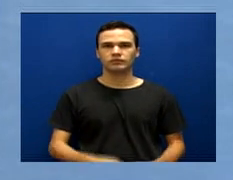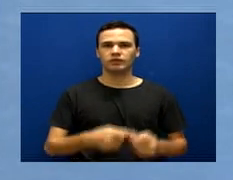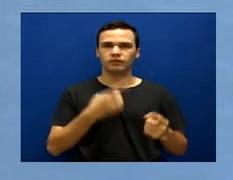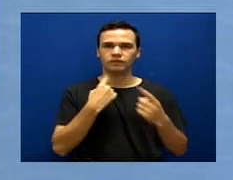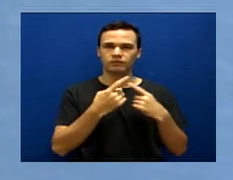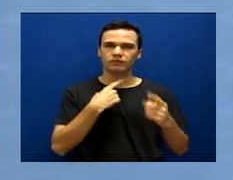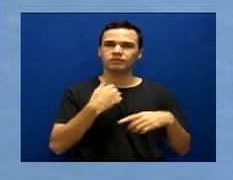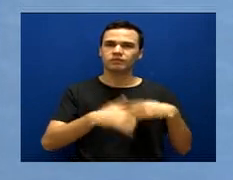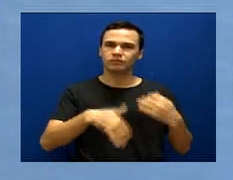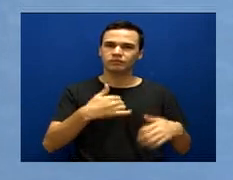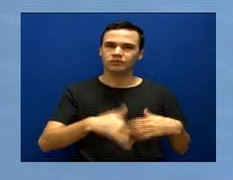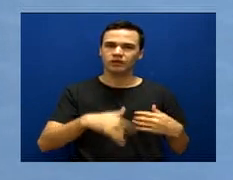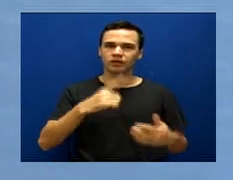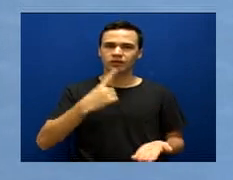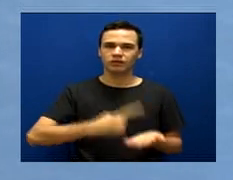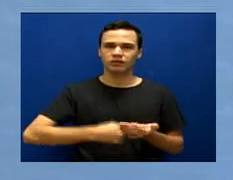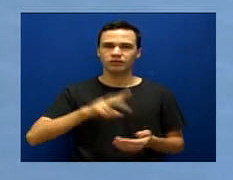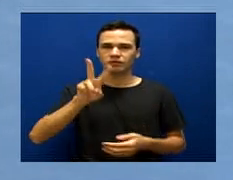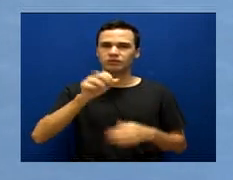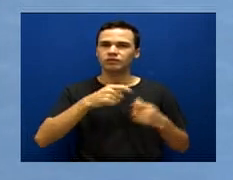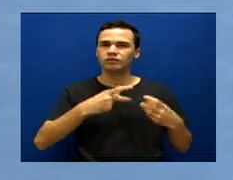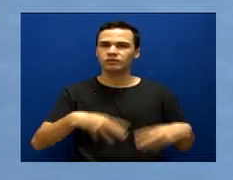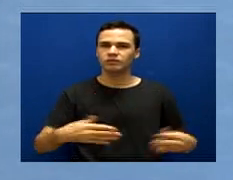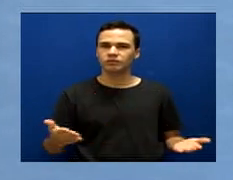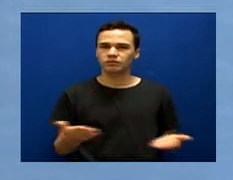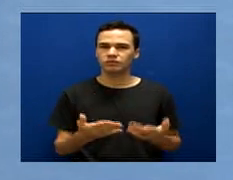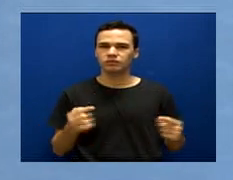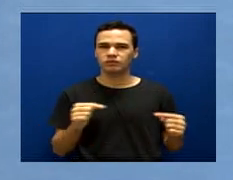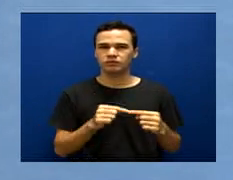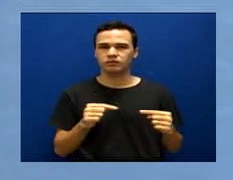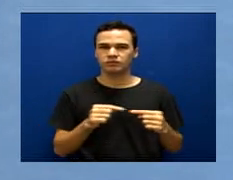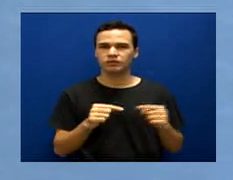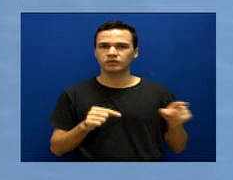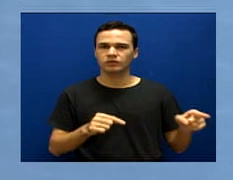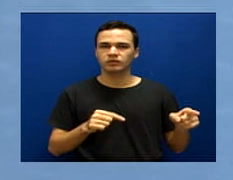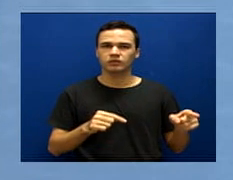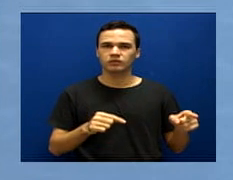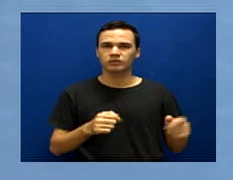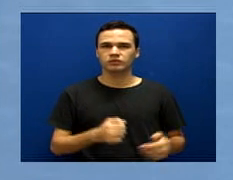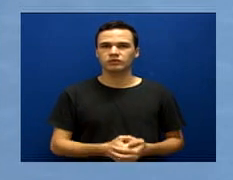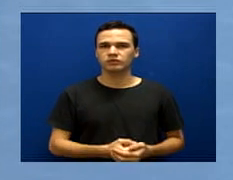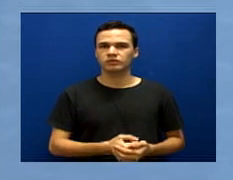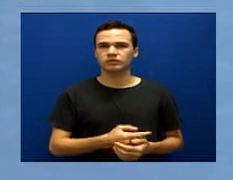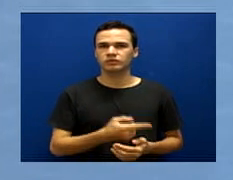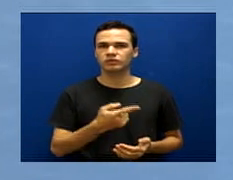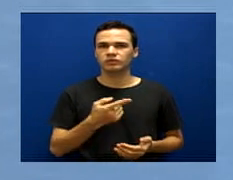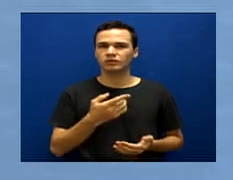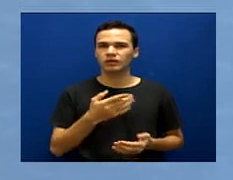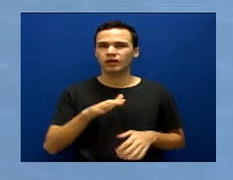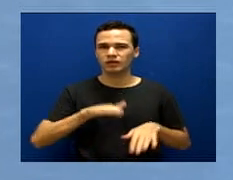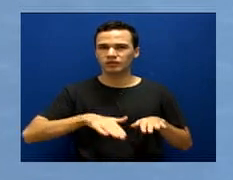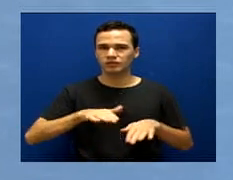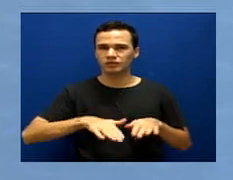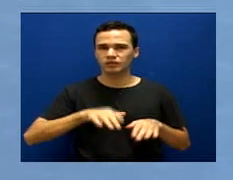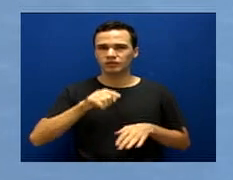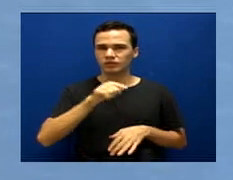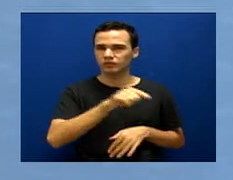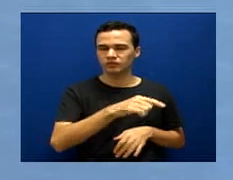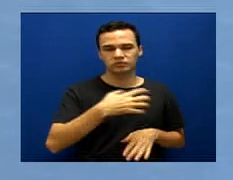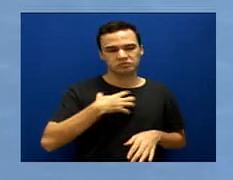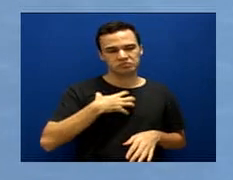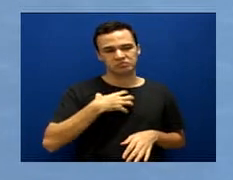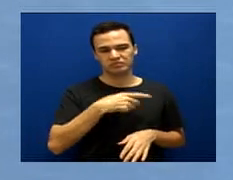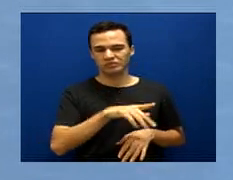falando daquilo que o Ditão acabou de falar, aqui com a questão de não prestar, né, de não prestar quando você não é sensível aos